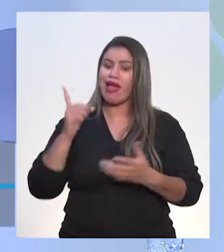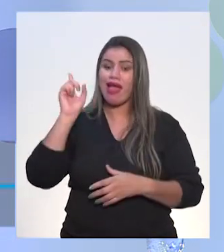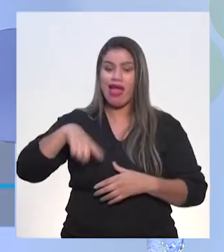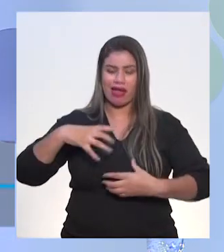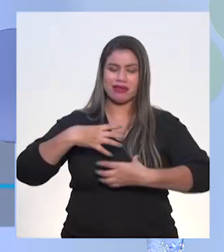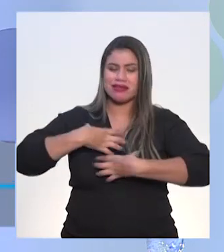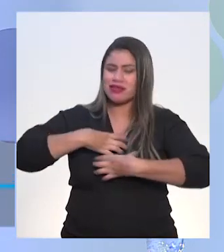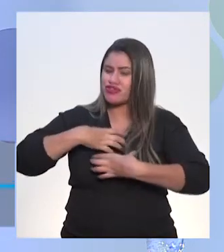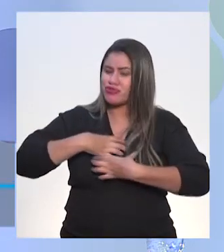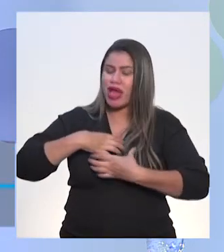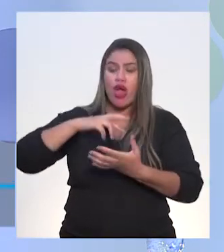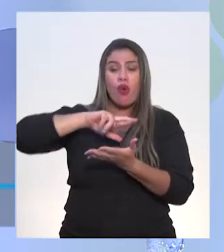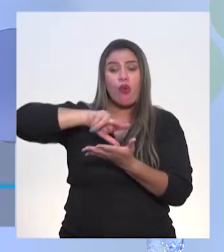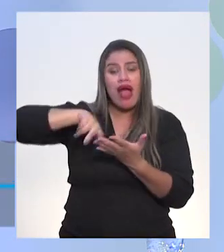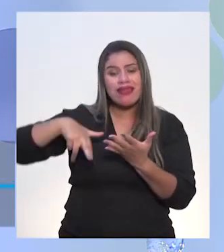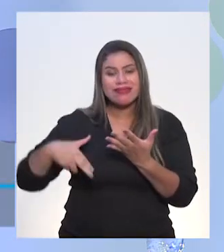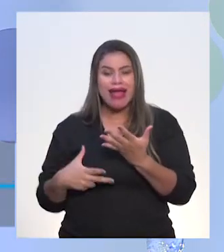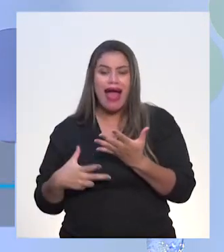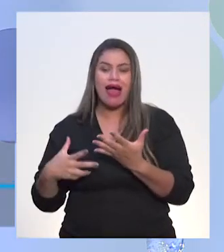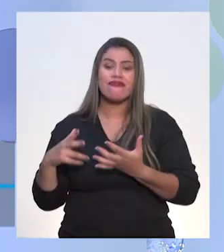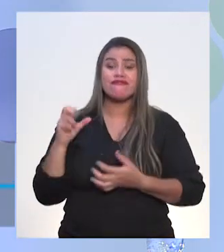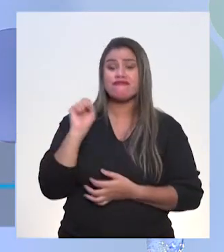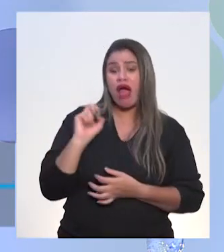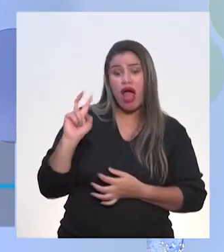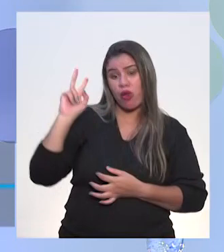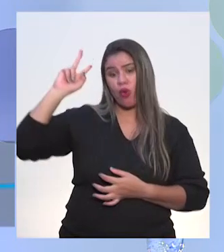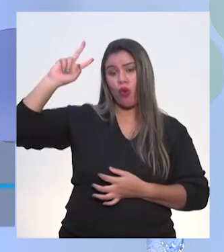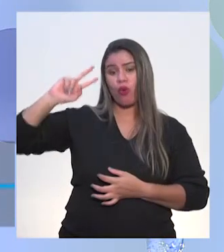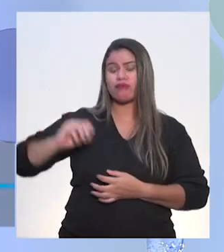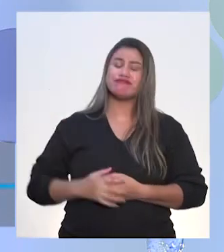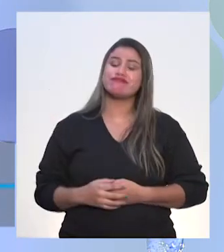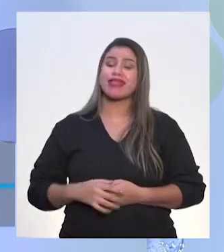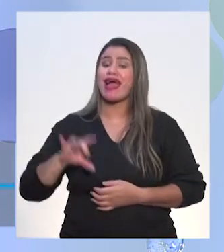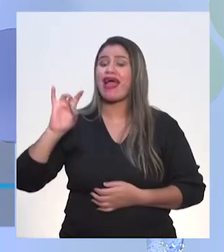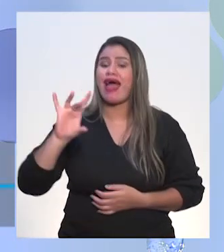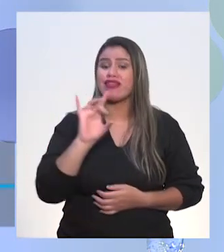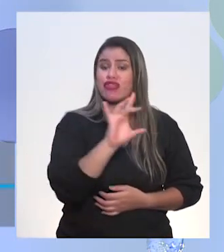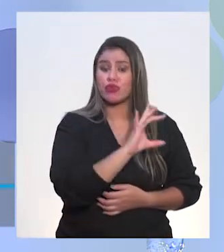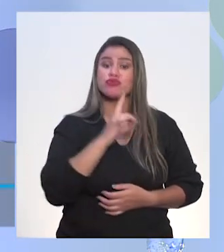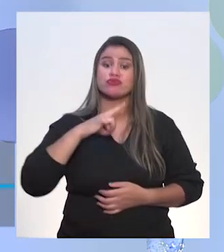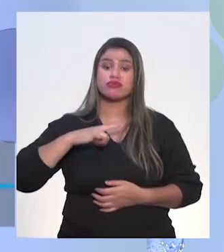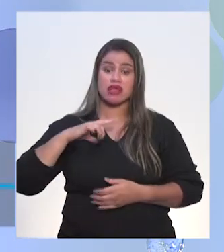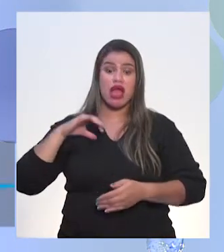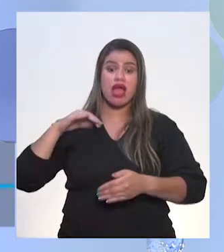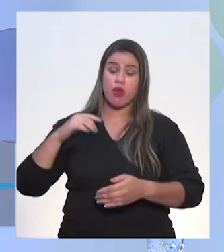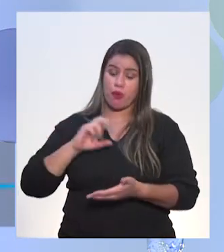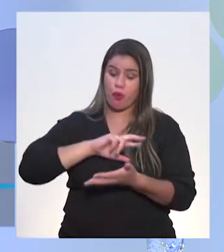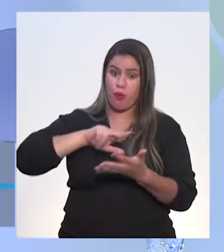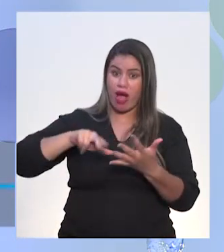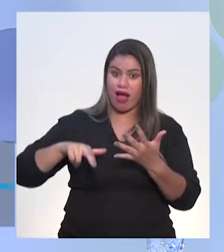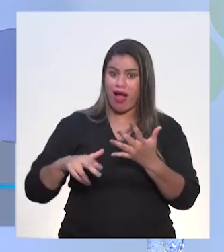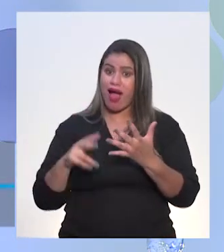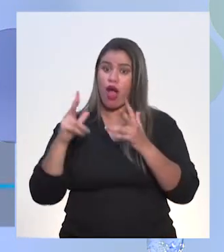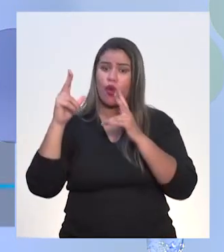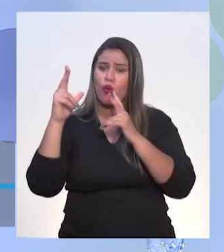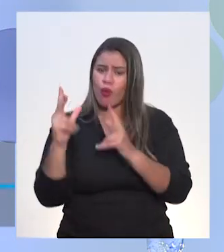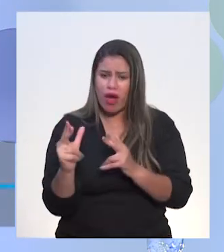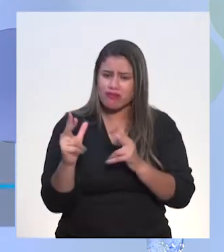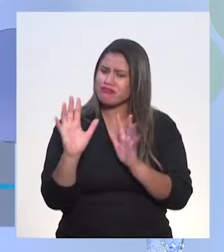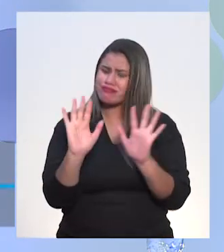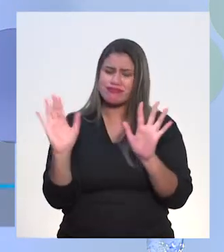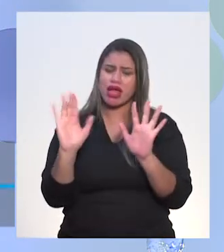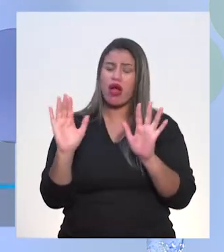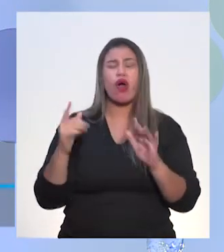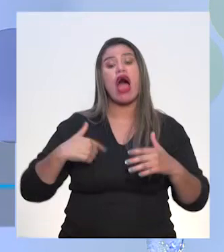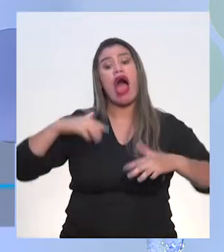de nós tem um super poder né no sentido de uma qualidade que não se compara ao outro né muitas vezes a gente